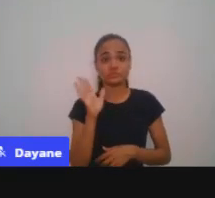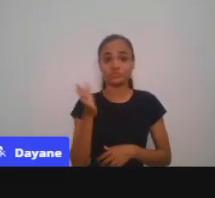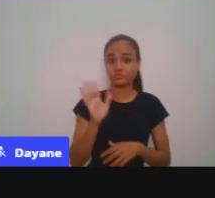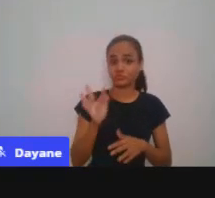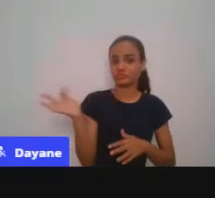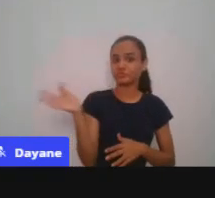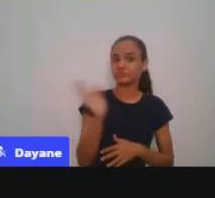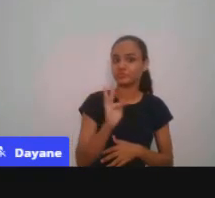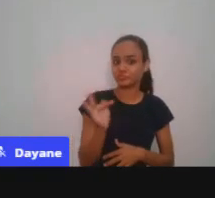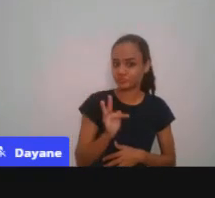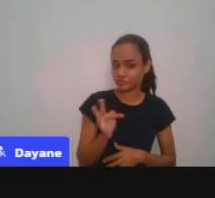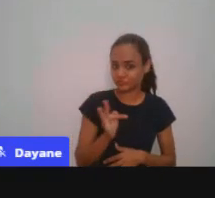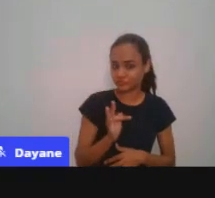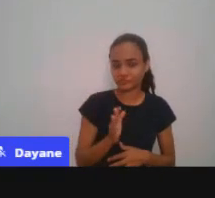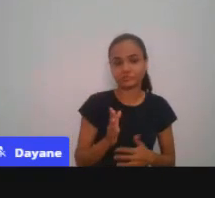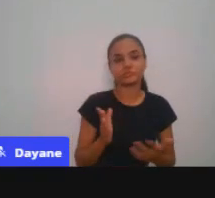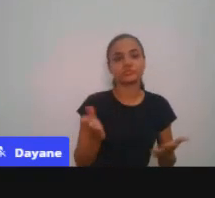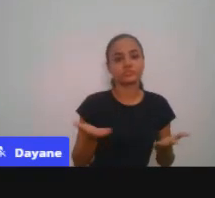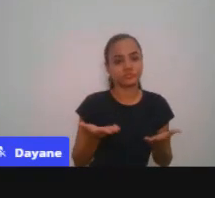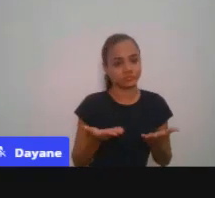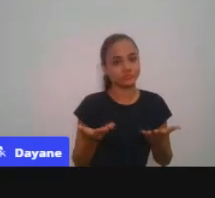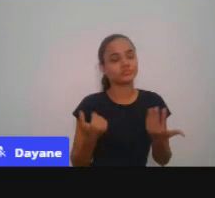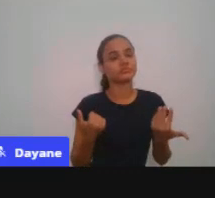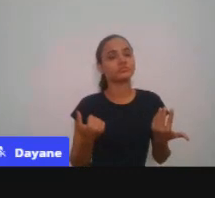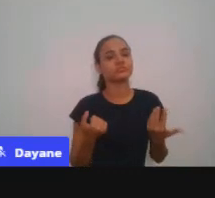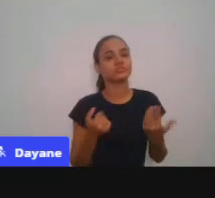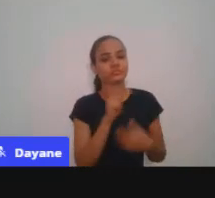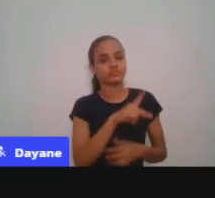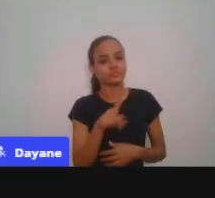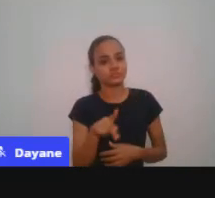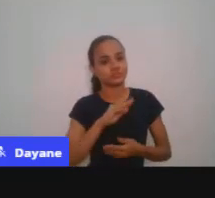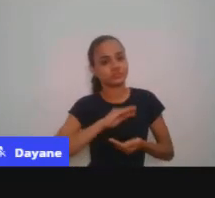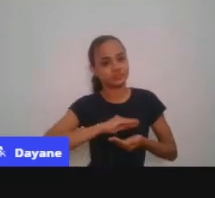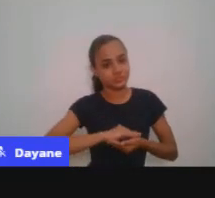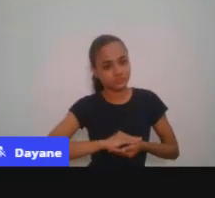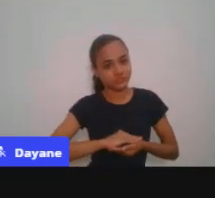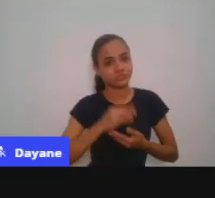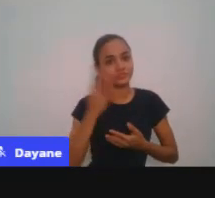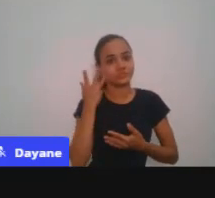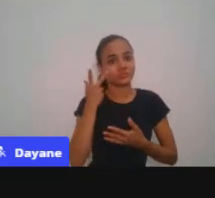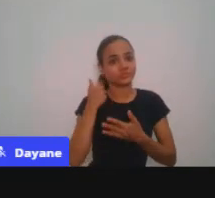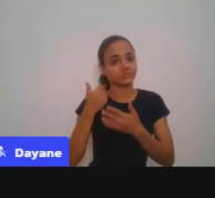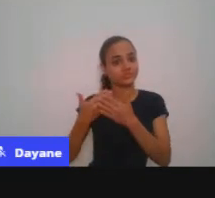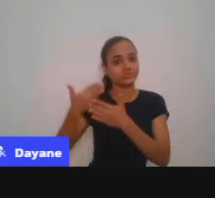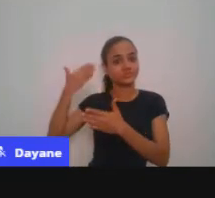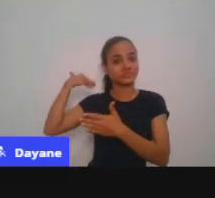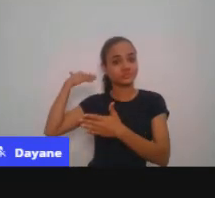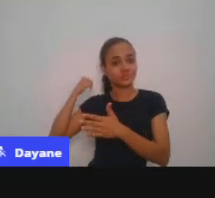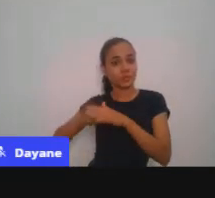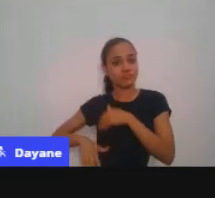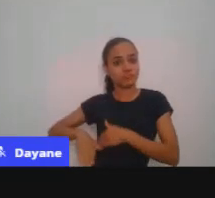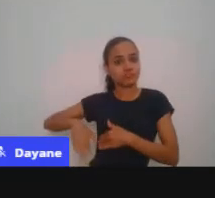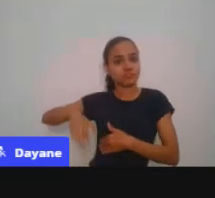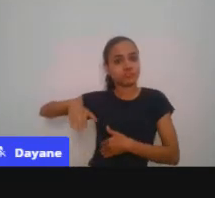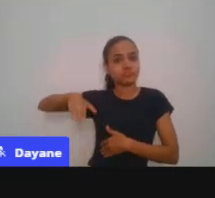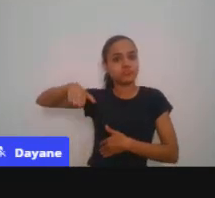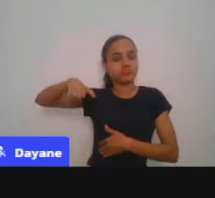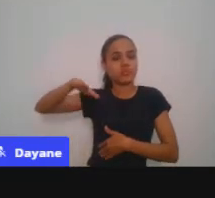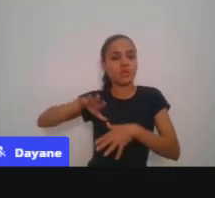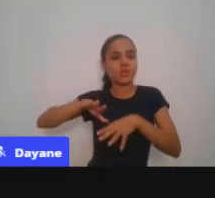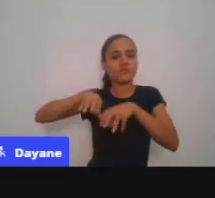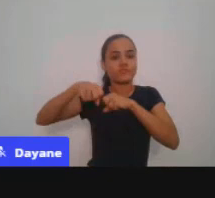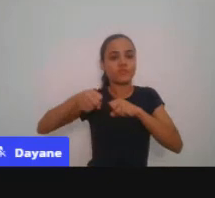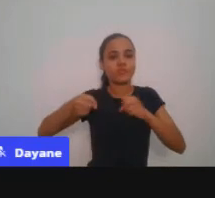crianças da REME, inclusive, que são professoras da REME. Né? Há quem diga técnicas lá do setor que